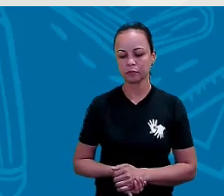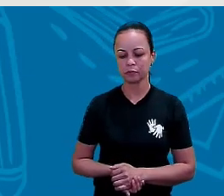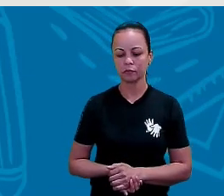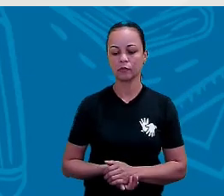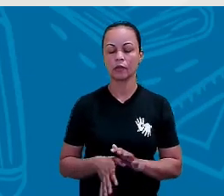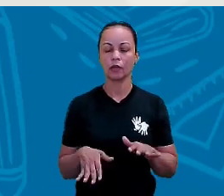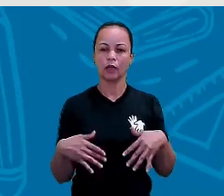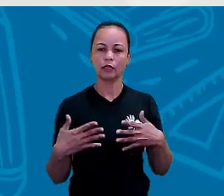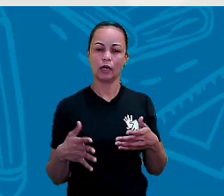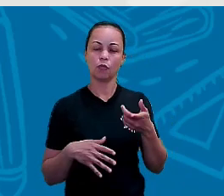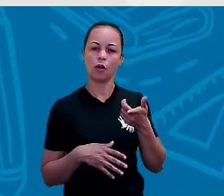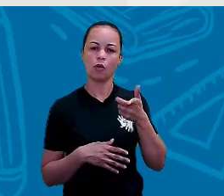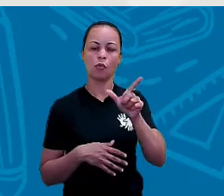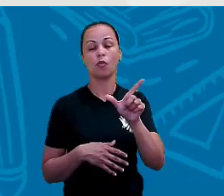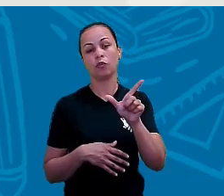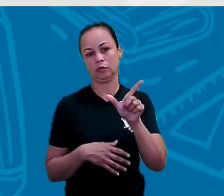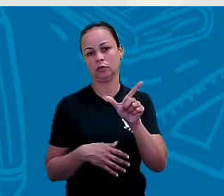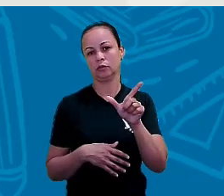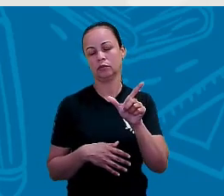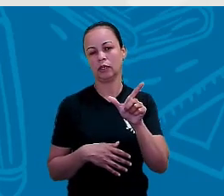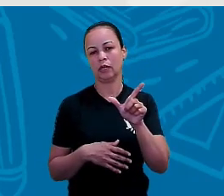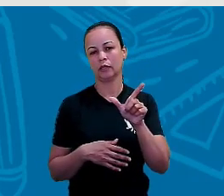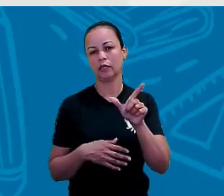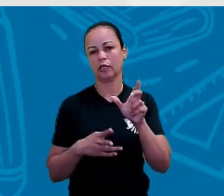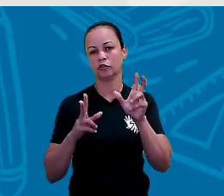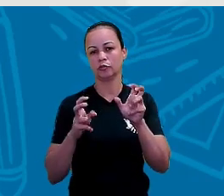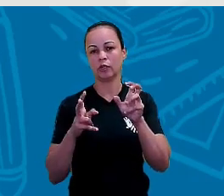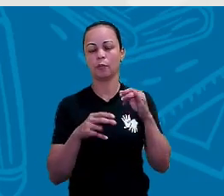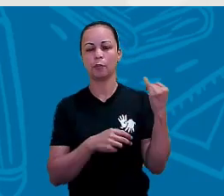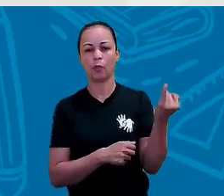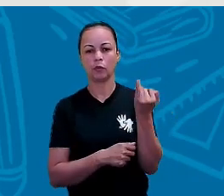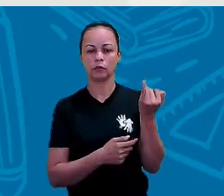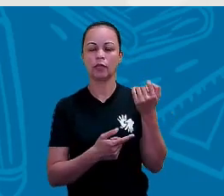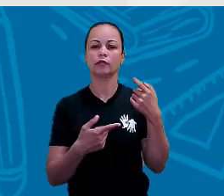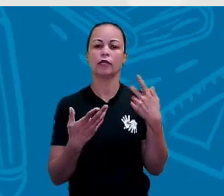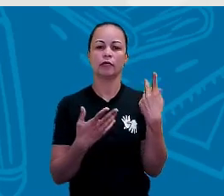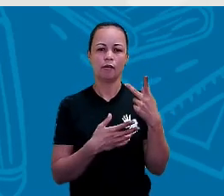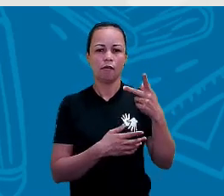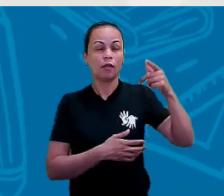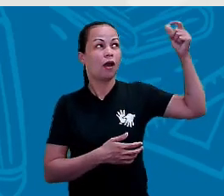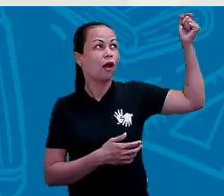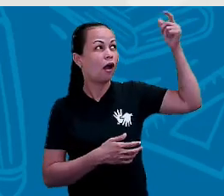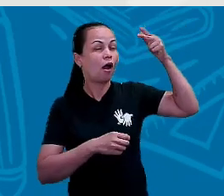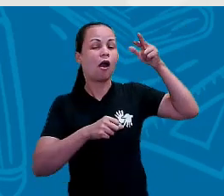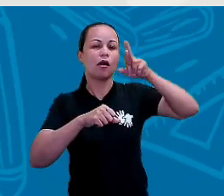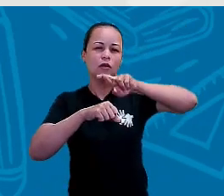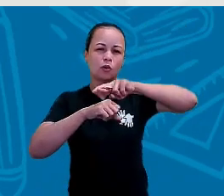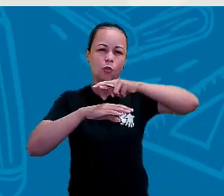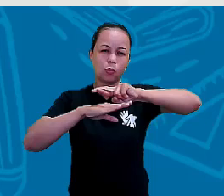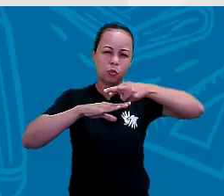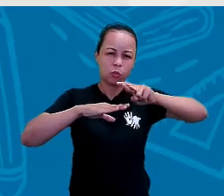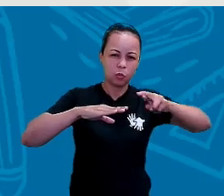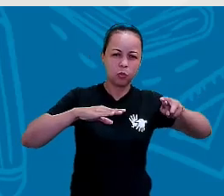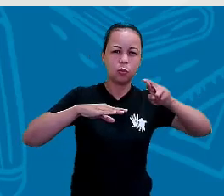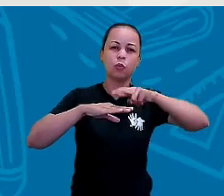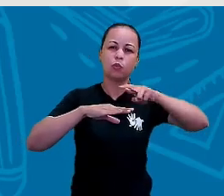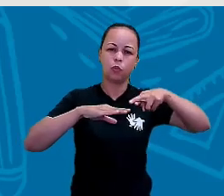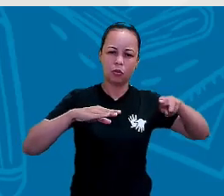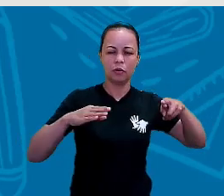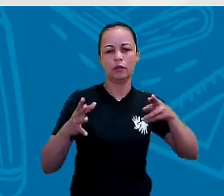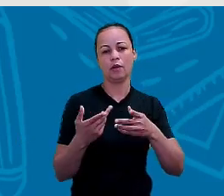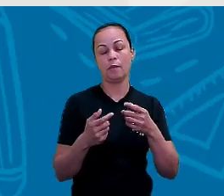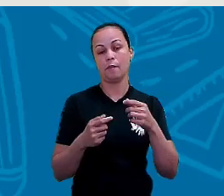E aí, outra questão também importante é que essa radiação solar, ela também pode provocar